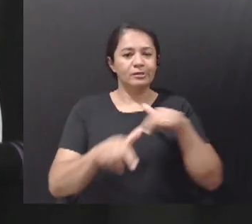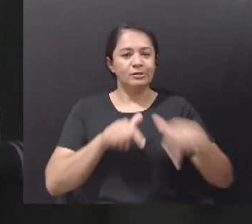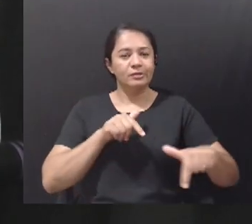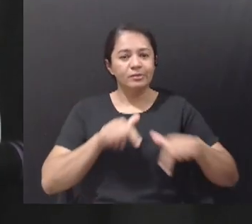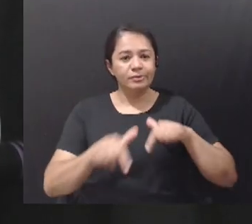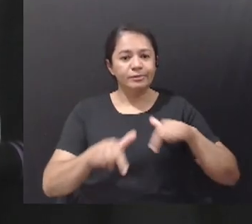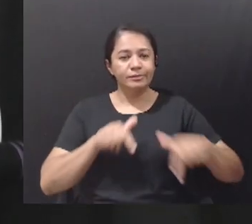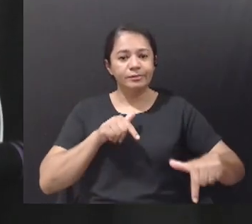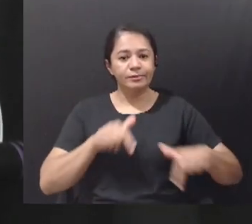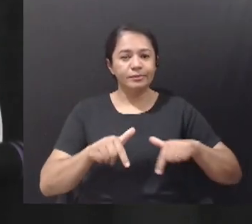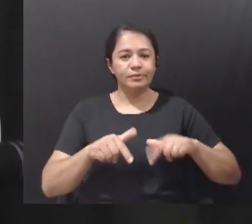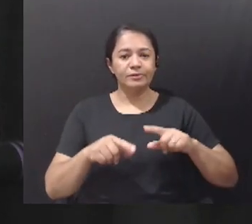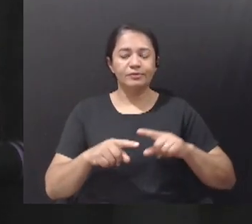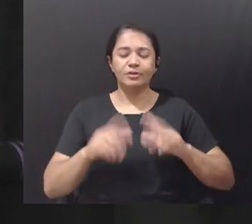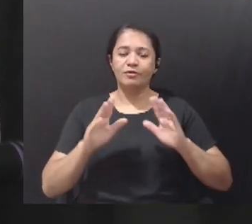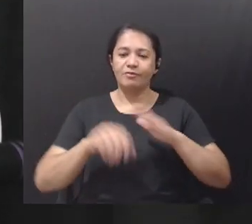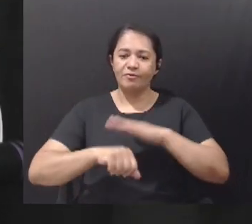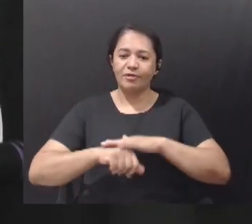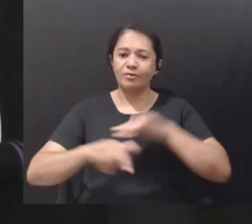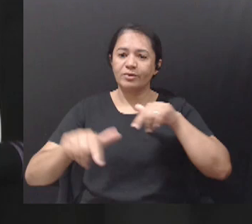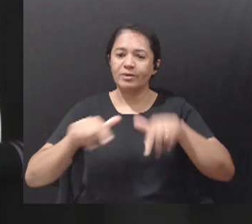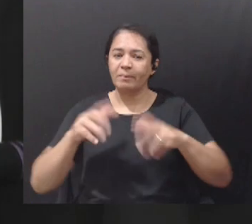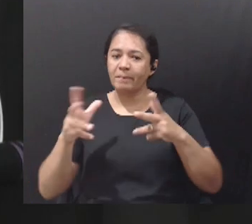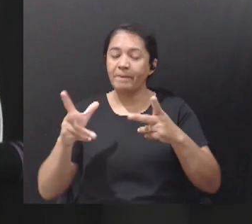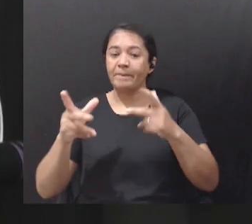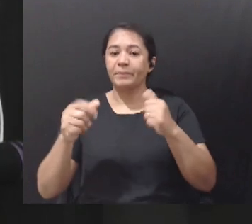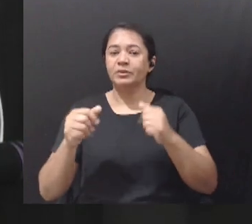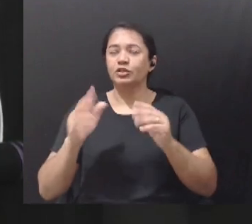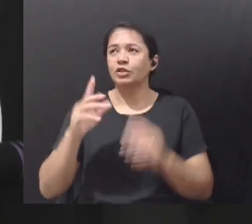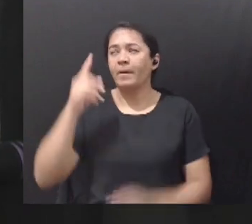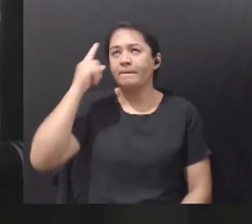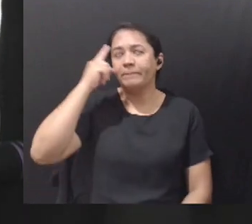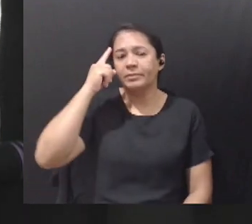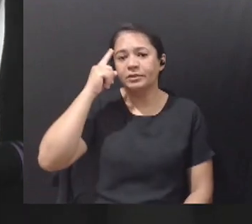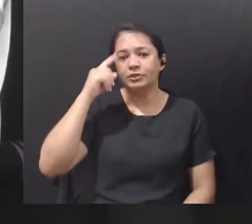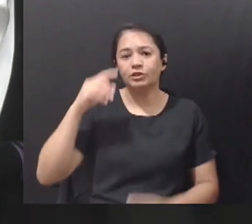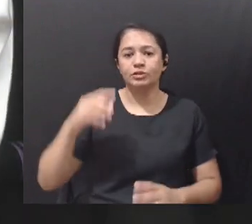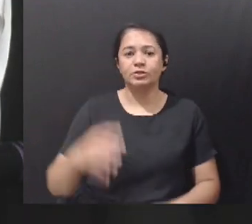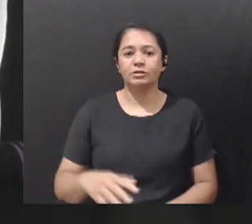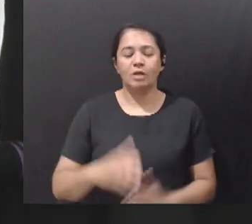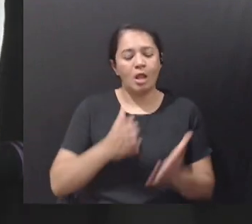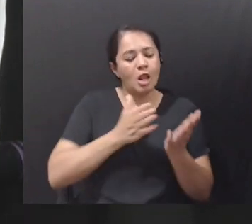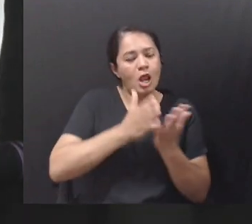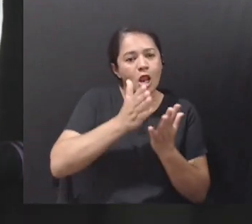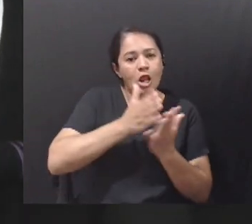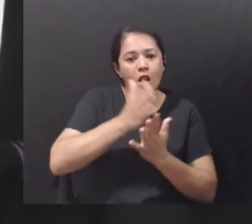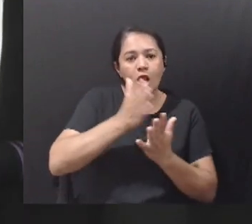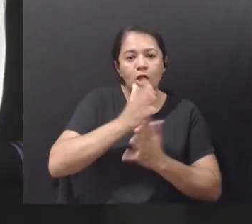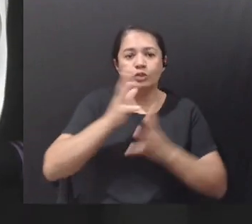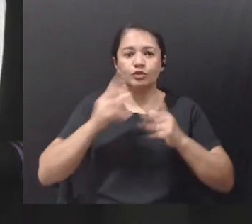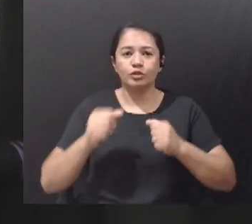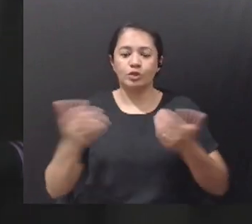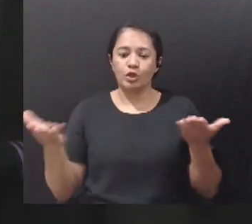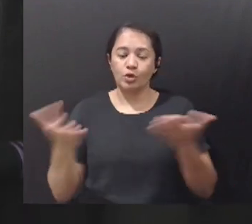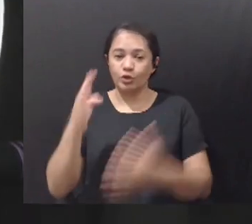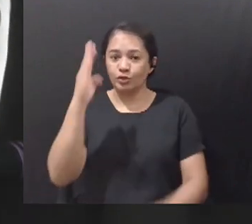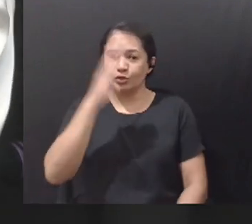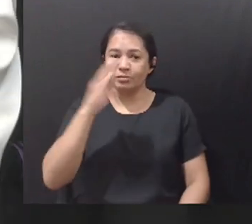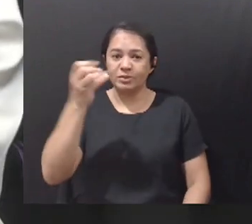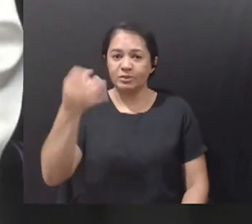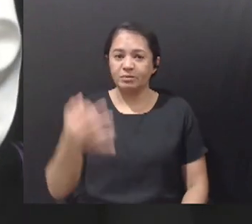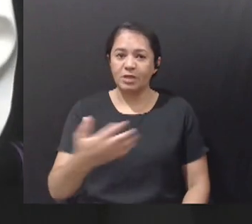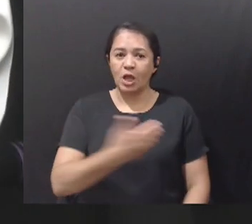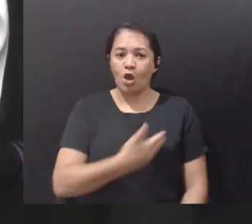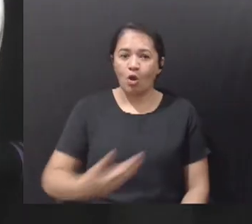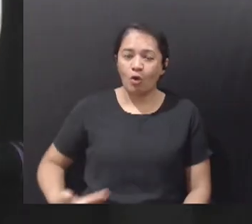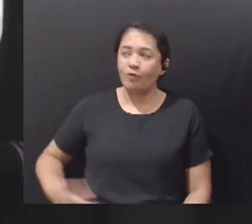grande trabalho para a cidade. Nisso aí se pensou todos os viés que hoje o Brasil fala, seja governo federal,